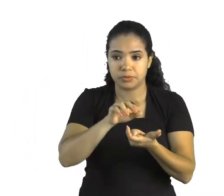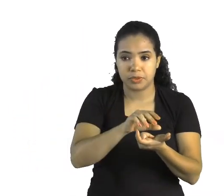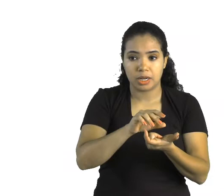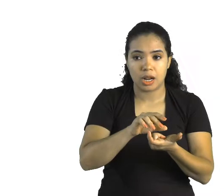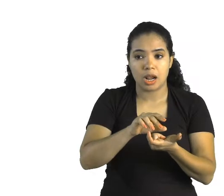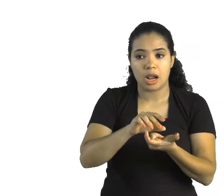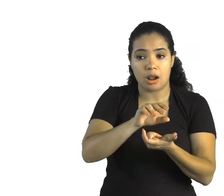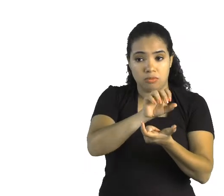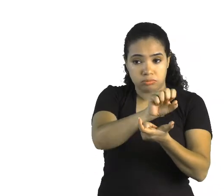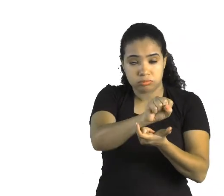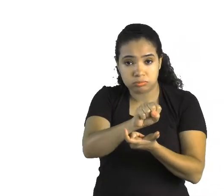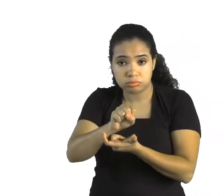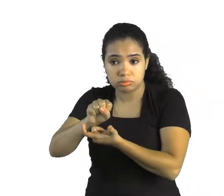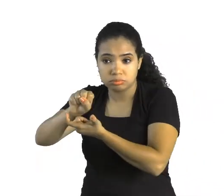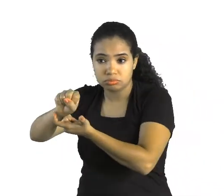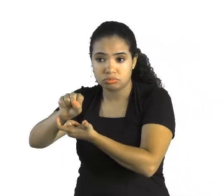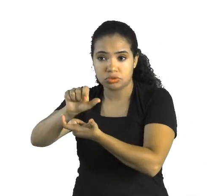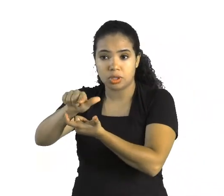Espalhafatoso,